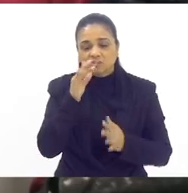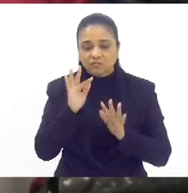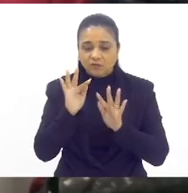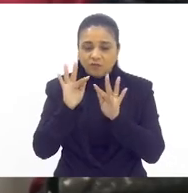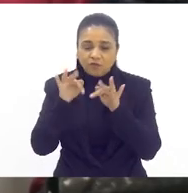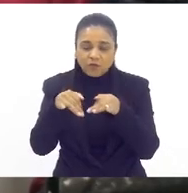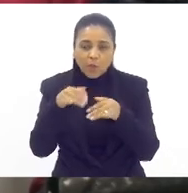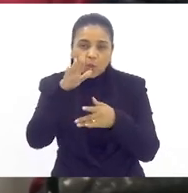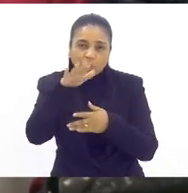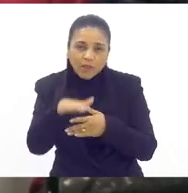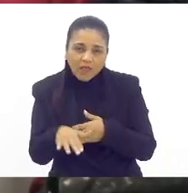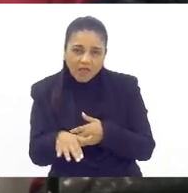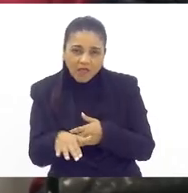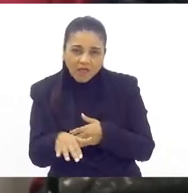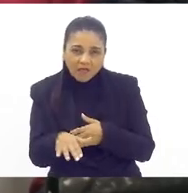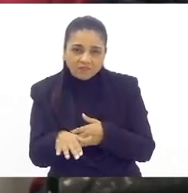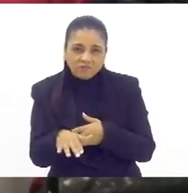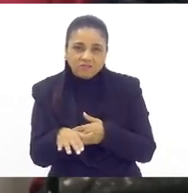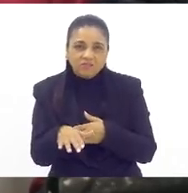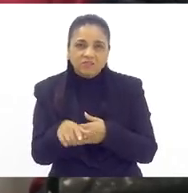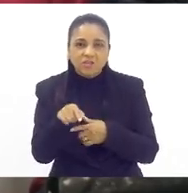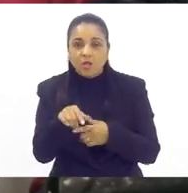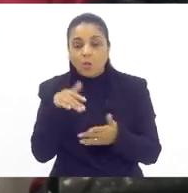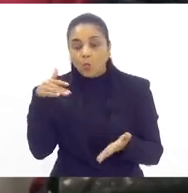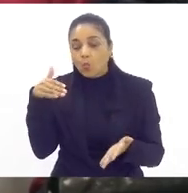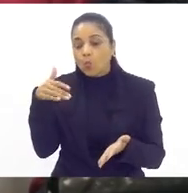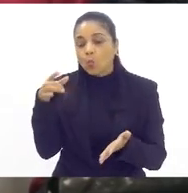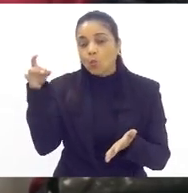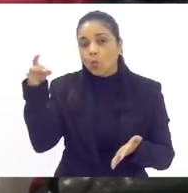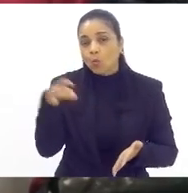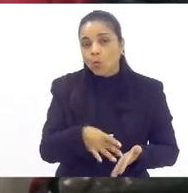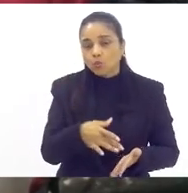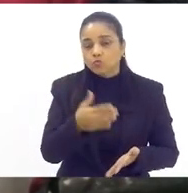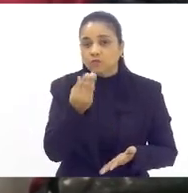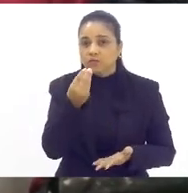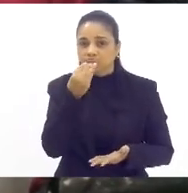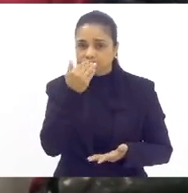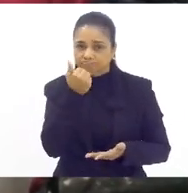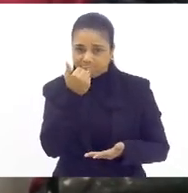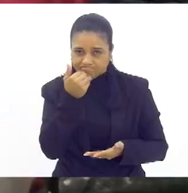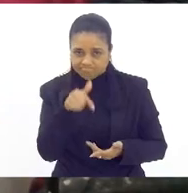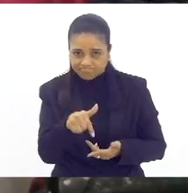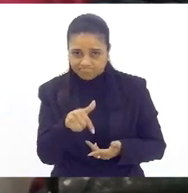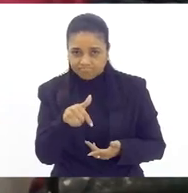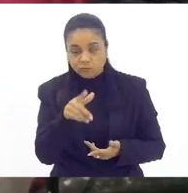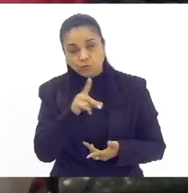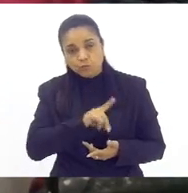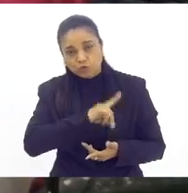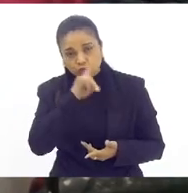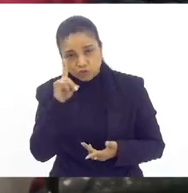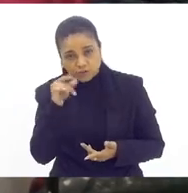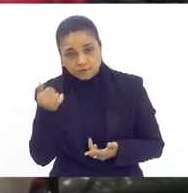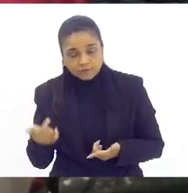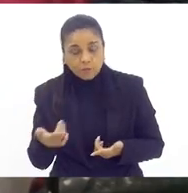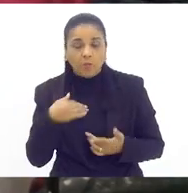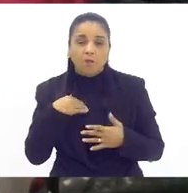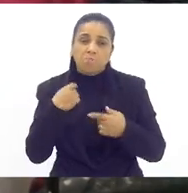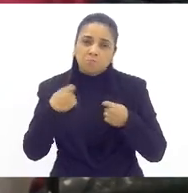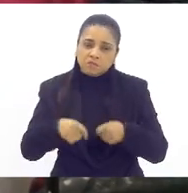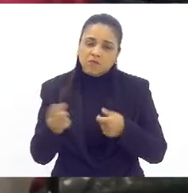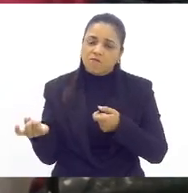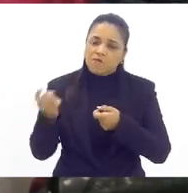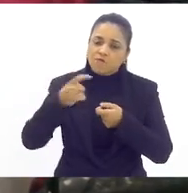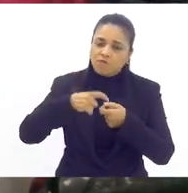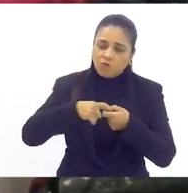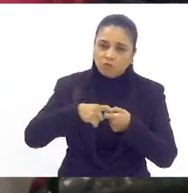porque para muitos estudantes é que ele é a última refeição do dia então é preciso que se restitua o jantar